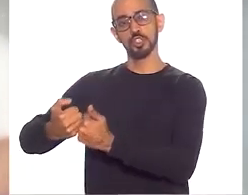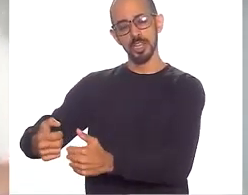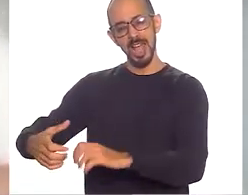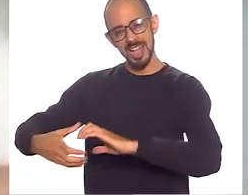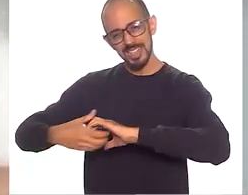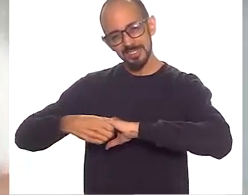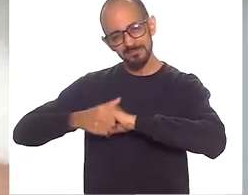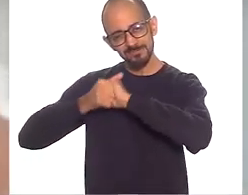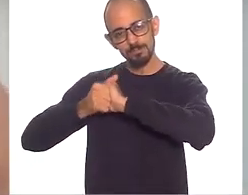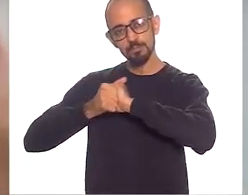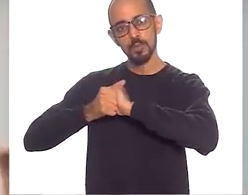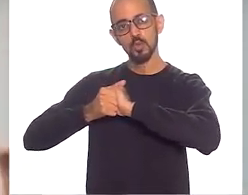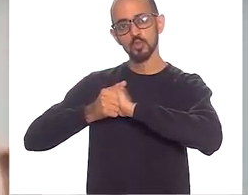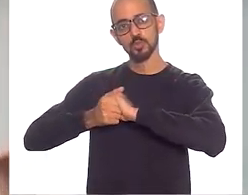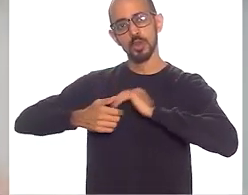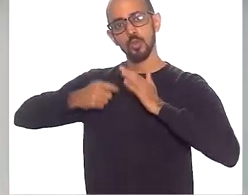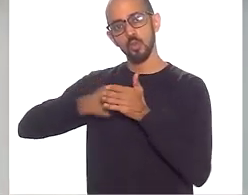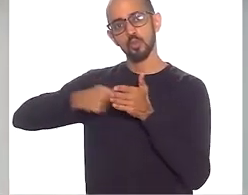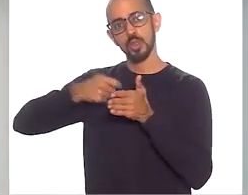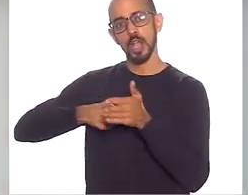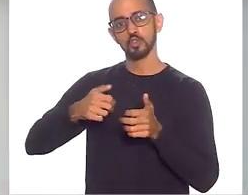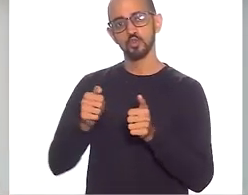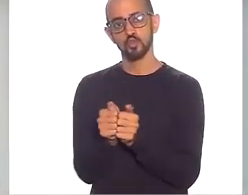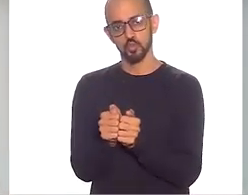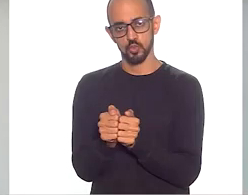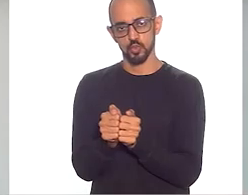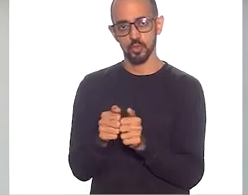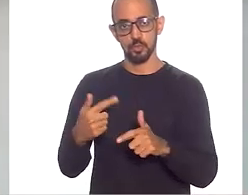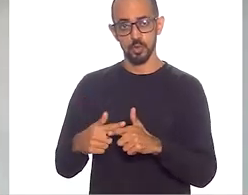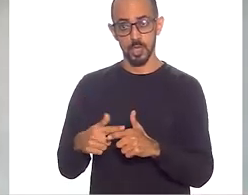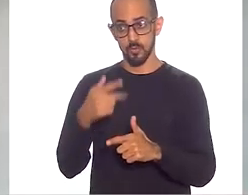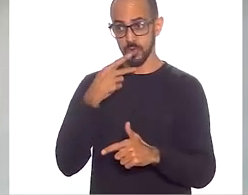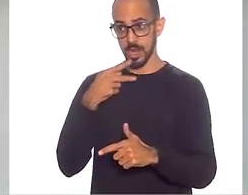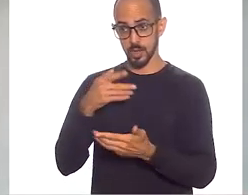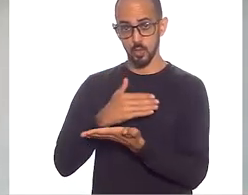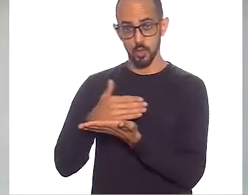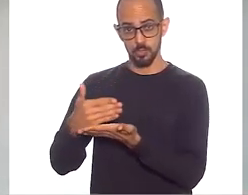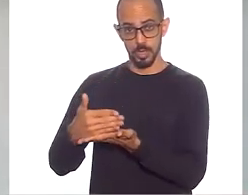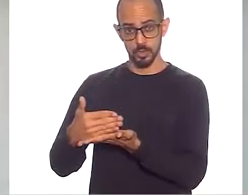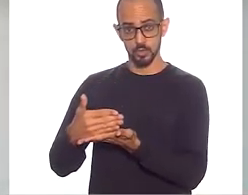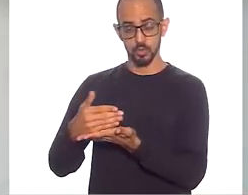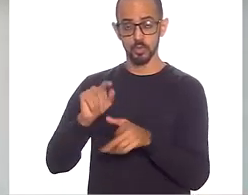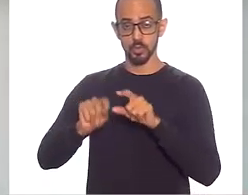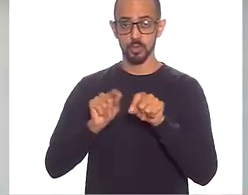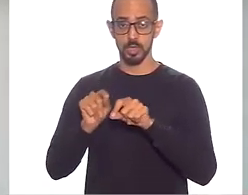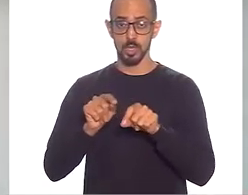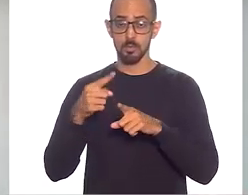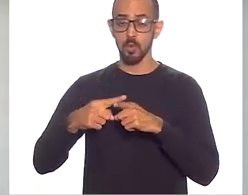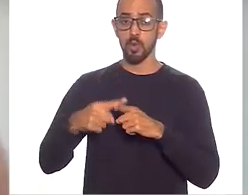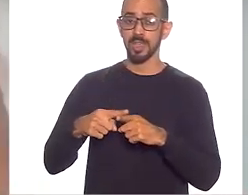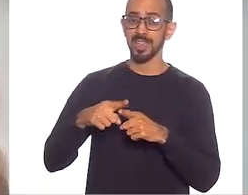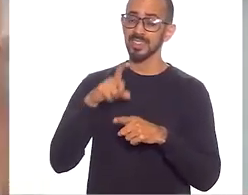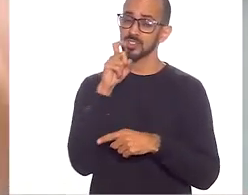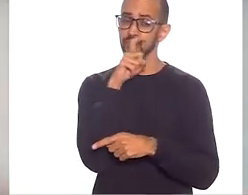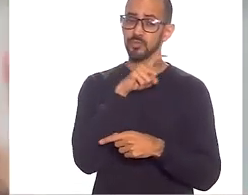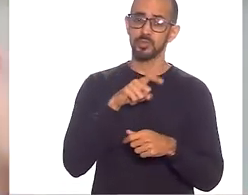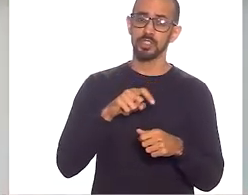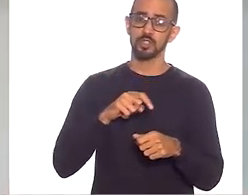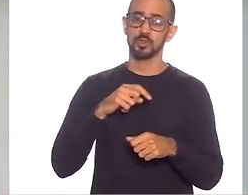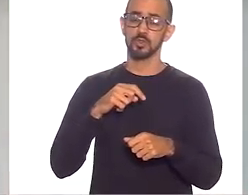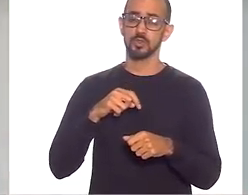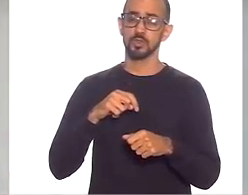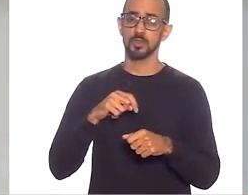de vários braços para que a gente mude. O que eu te falei no começo, que a gente estava conversando antes, é exatamente isso. Por que que é